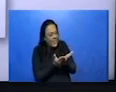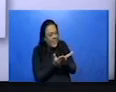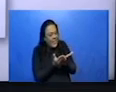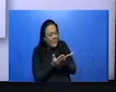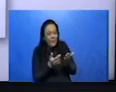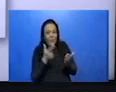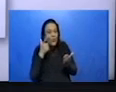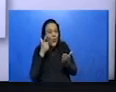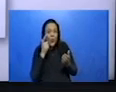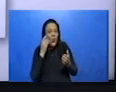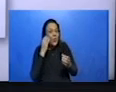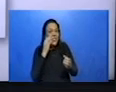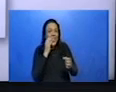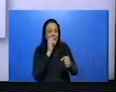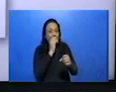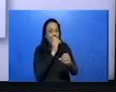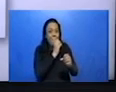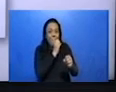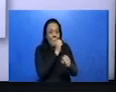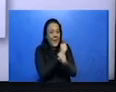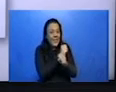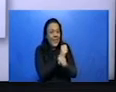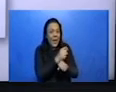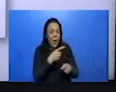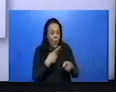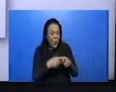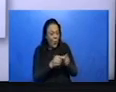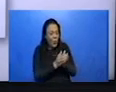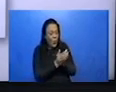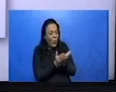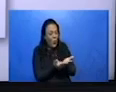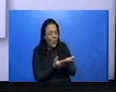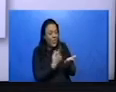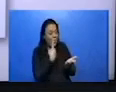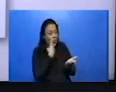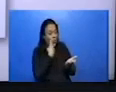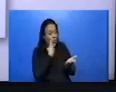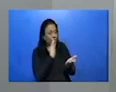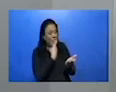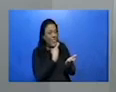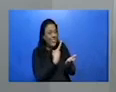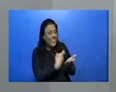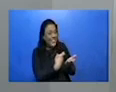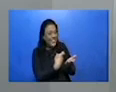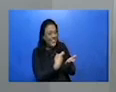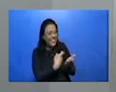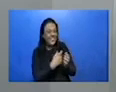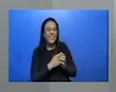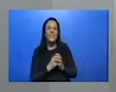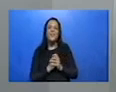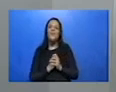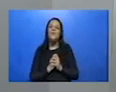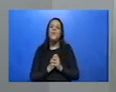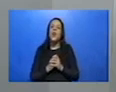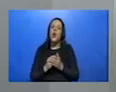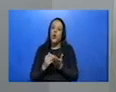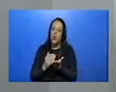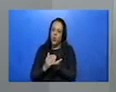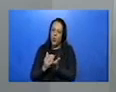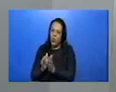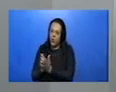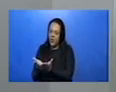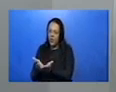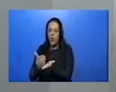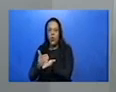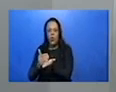de tão interessante. Então, observe, ele tinha lá nos primeiros parágrafos, no primeiro uma apresentação da obra, depois um breve resumo,